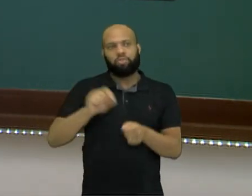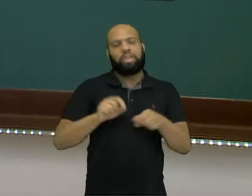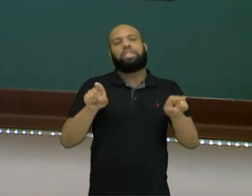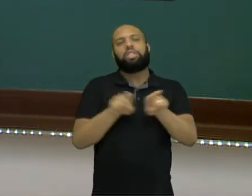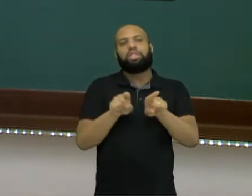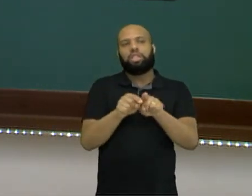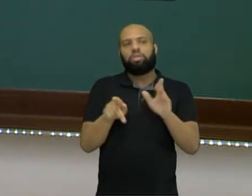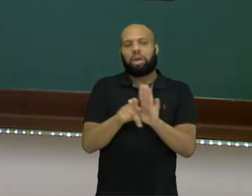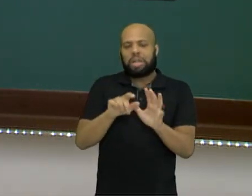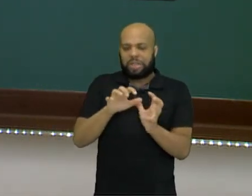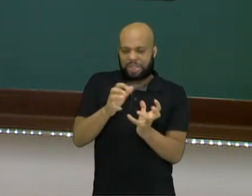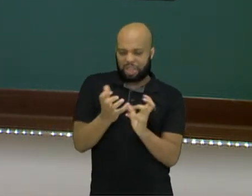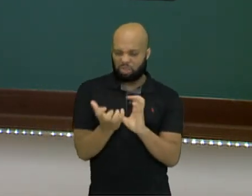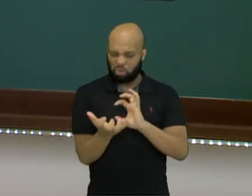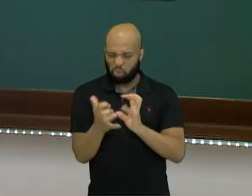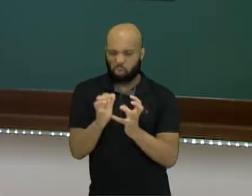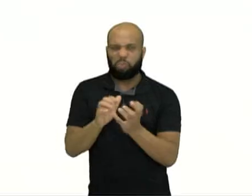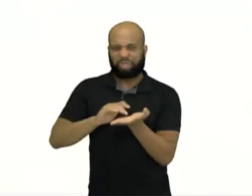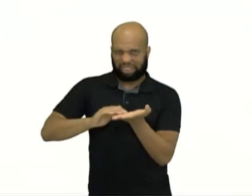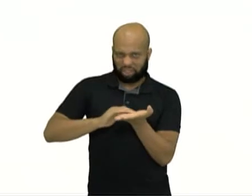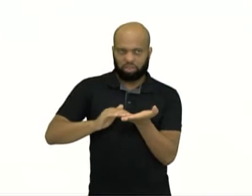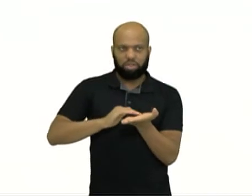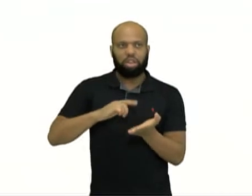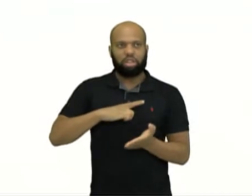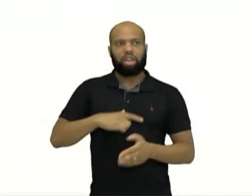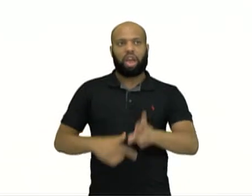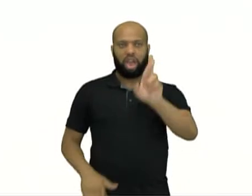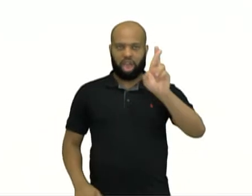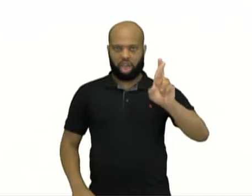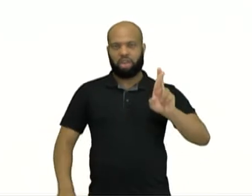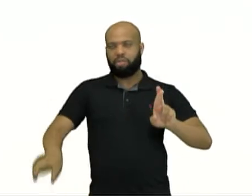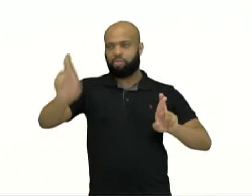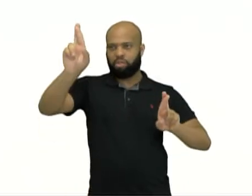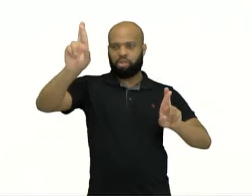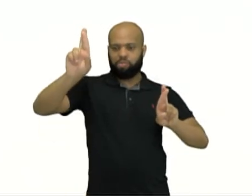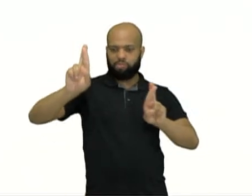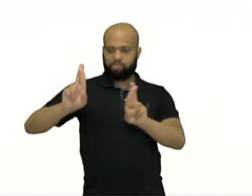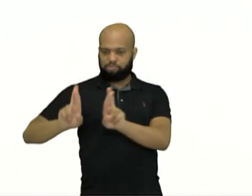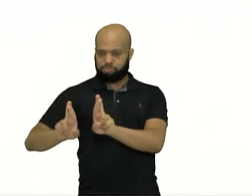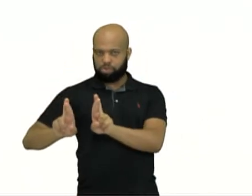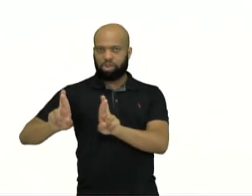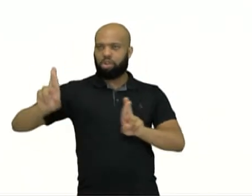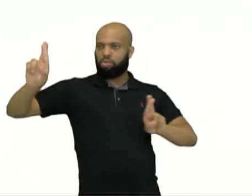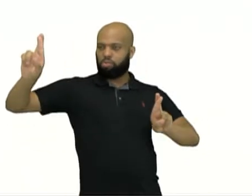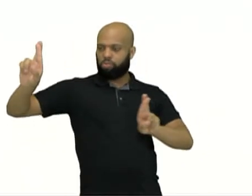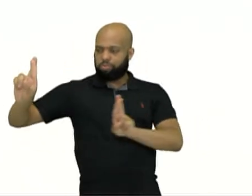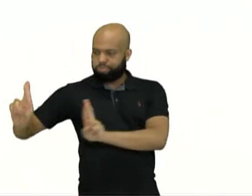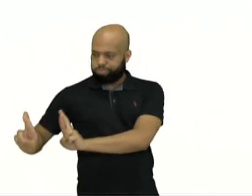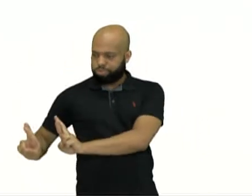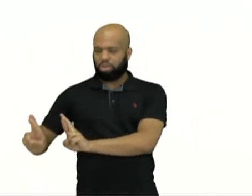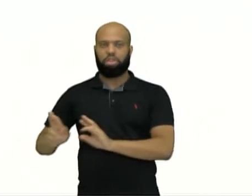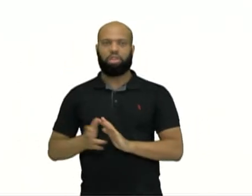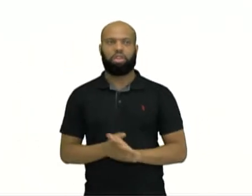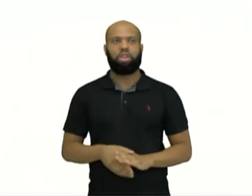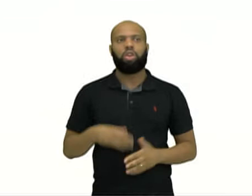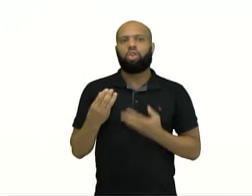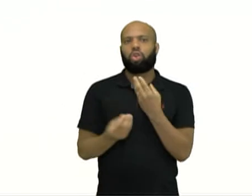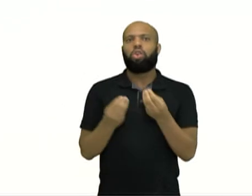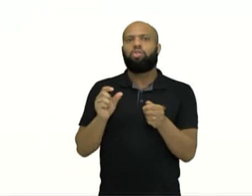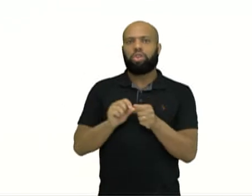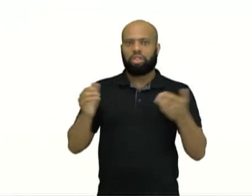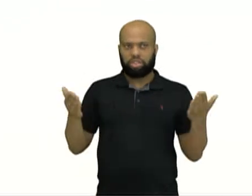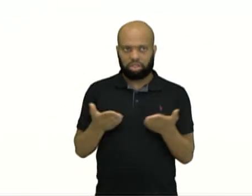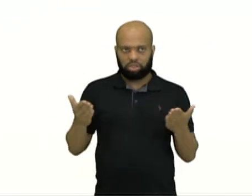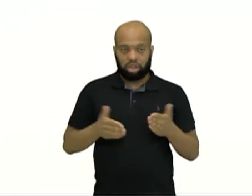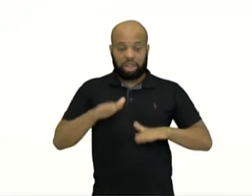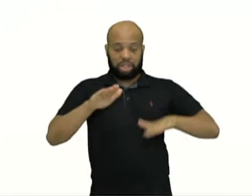E vou obter aqui, ó, a proporção de 3:1, 3:1, como você já estava acostumado na primeira lei de Mendel. E como é que eu faço agora? Agora